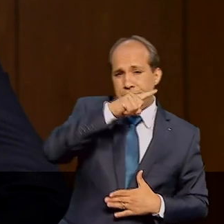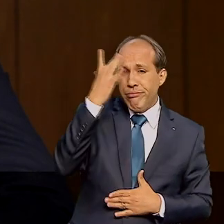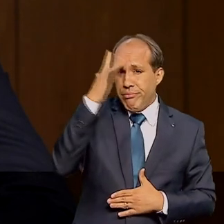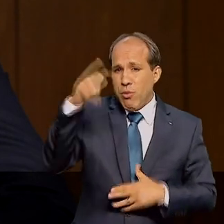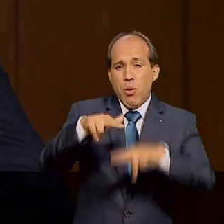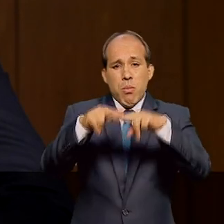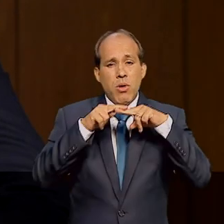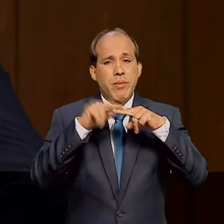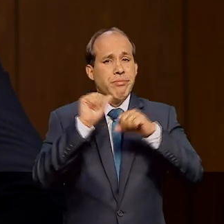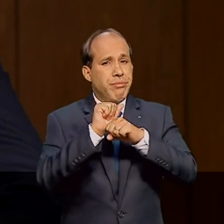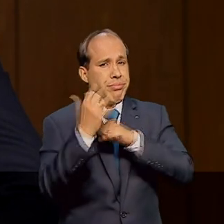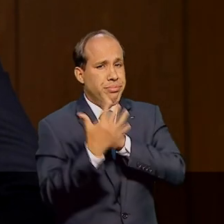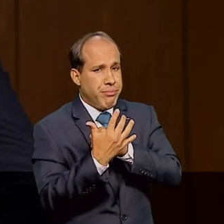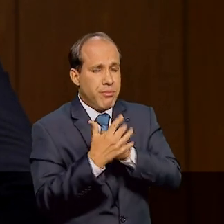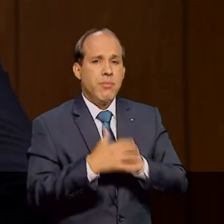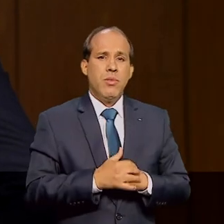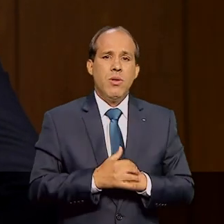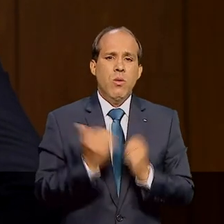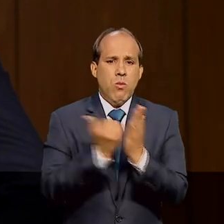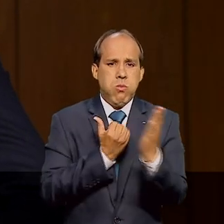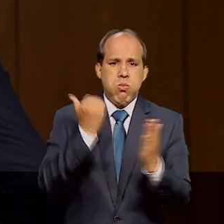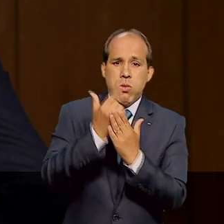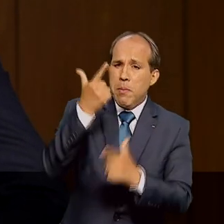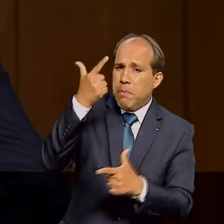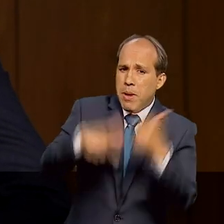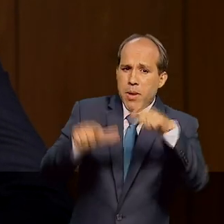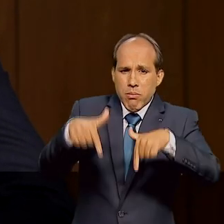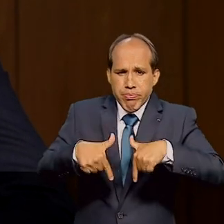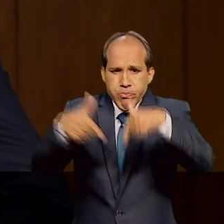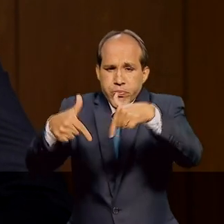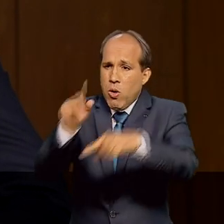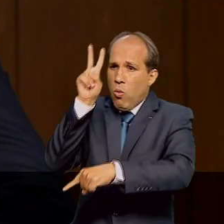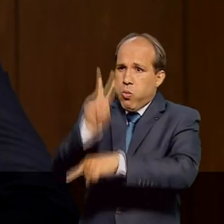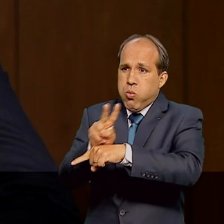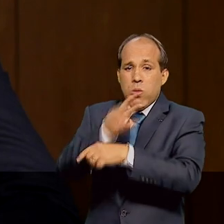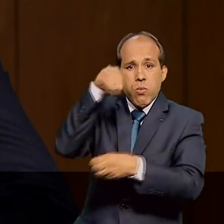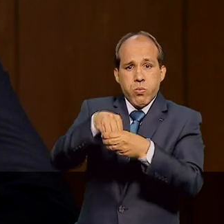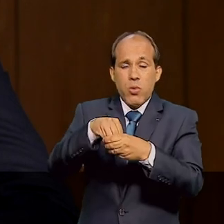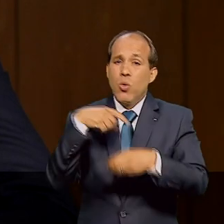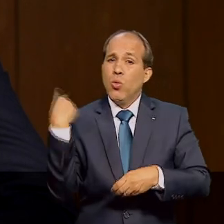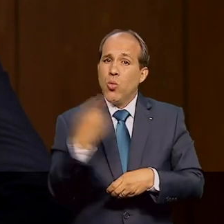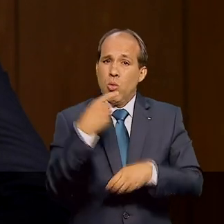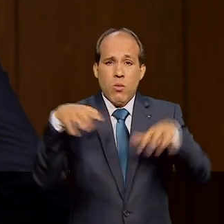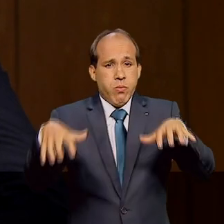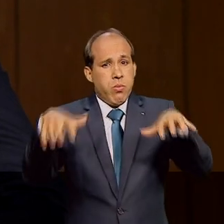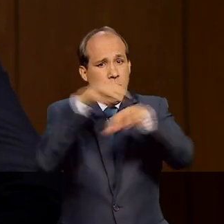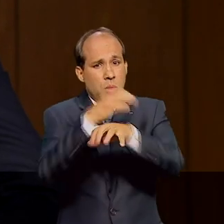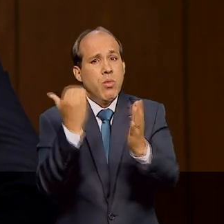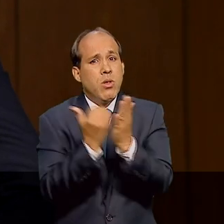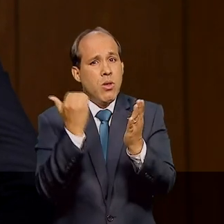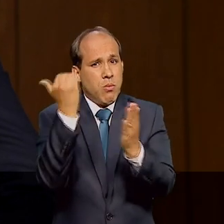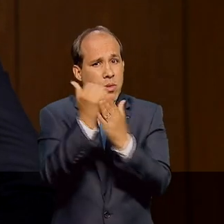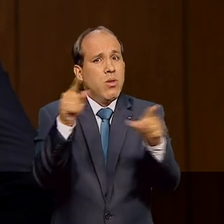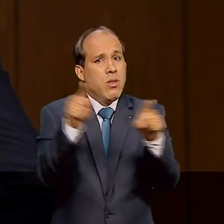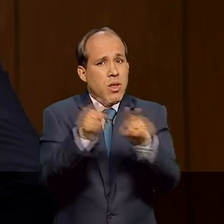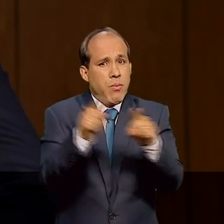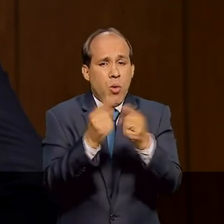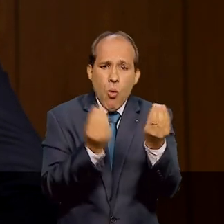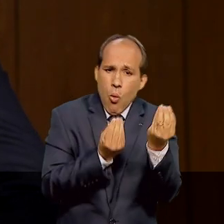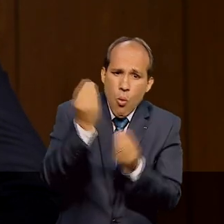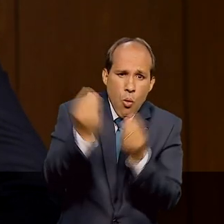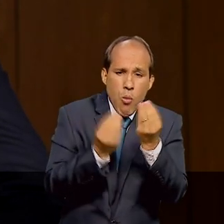difícil e atípica devido ao coronavírus reforçamos ações e Vigilância sobre nosso idioma e o